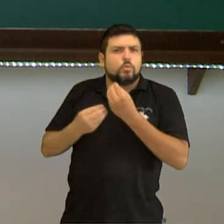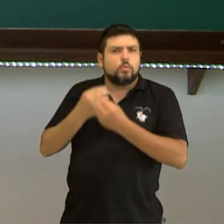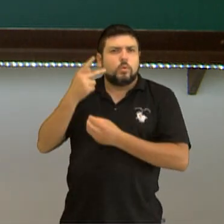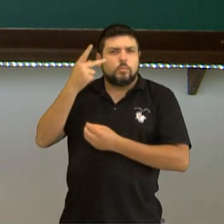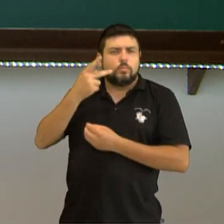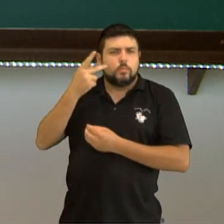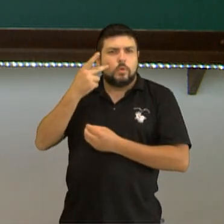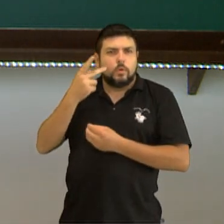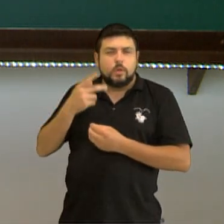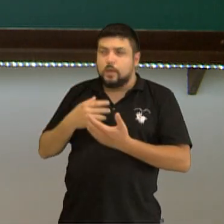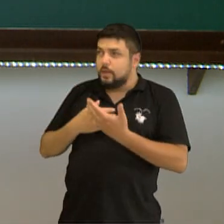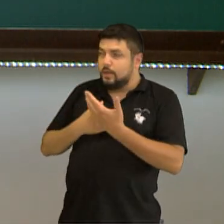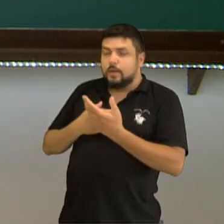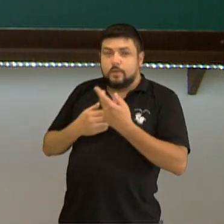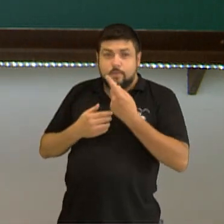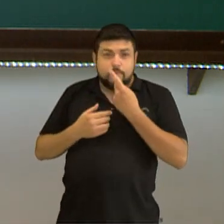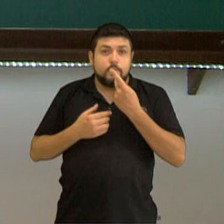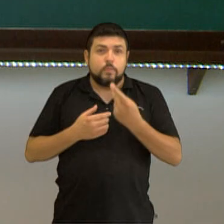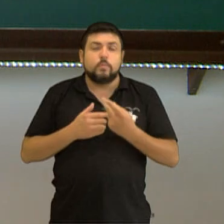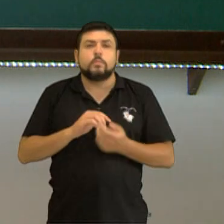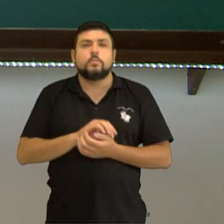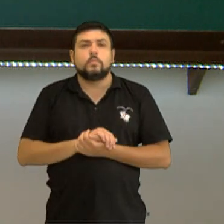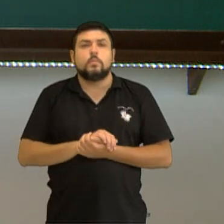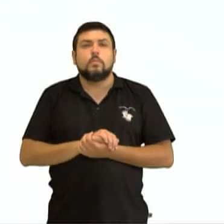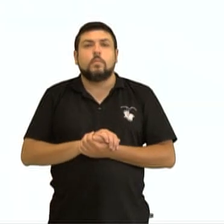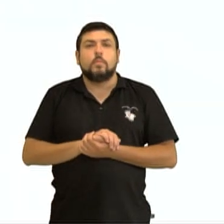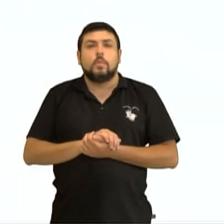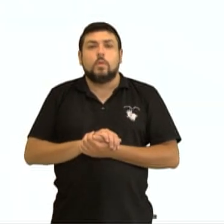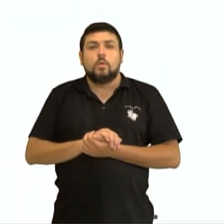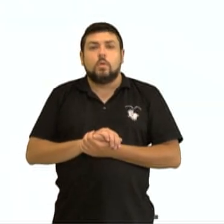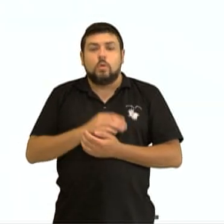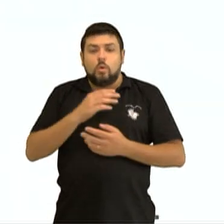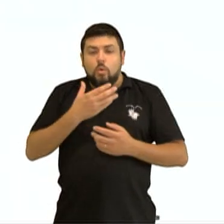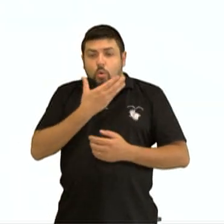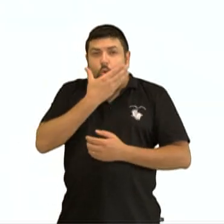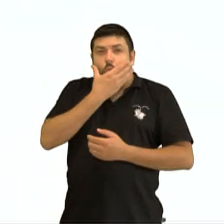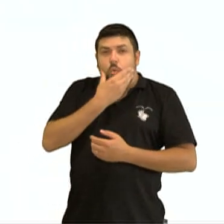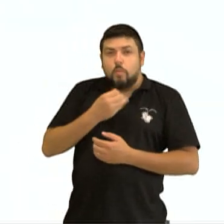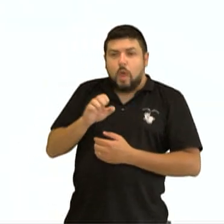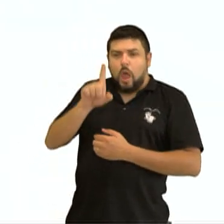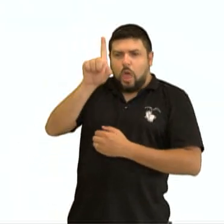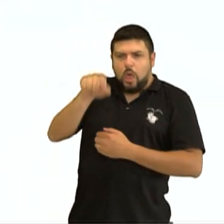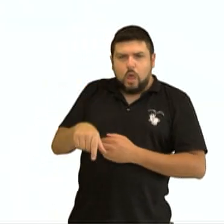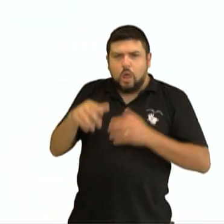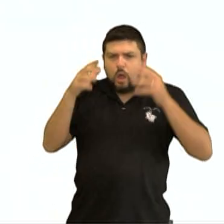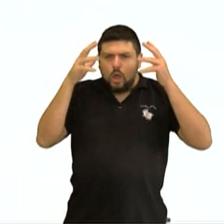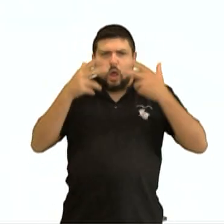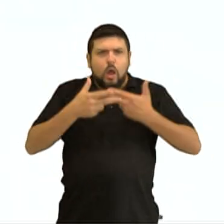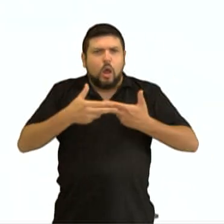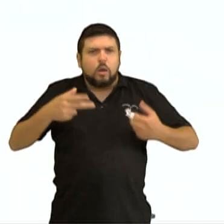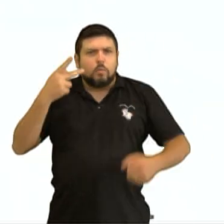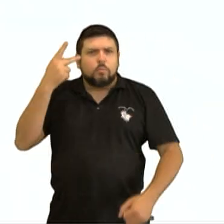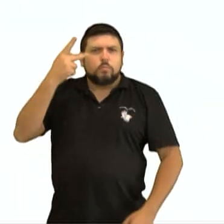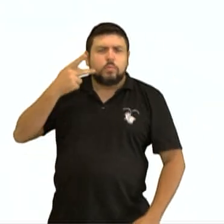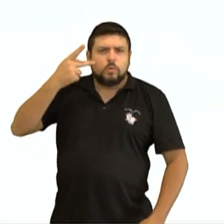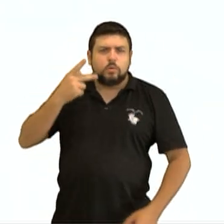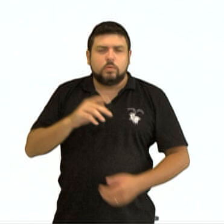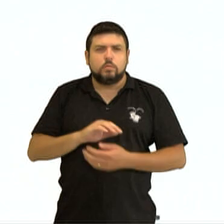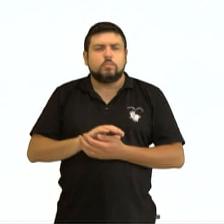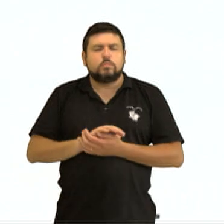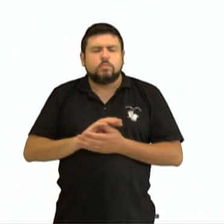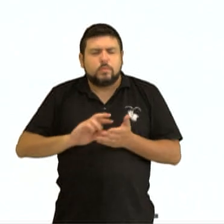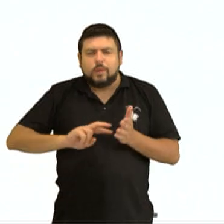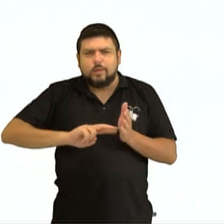ele disse, o homem é um animal político. O que Aristóteles quer dizer com isso? Quer dizer que o homem